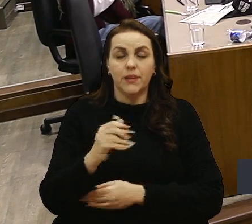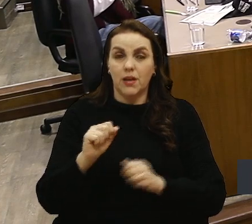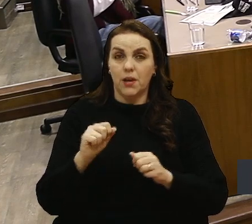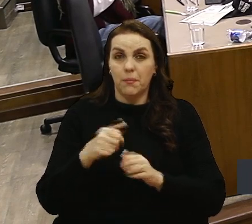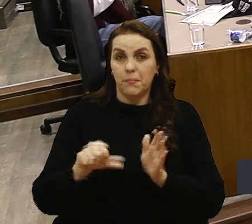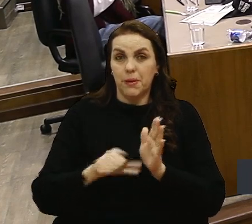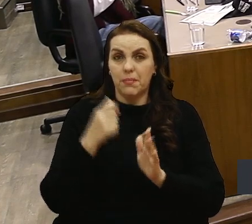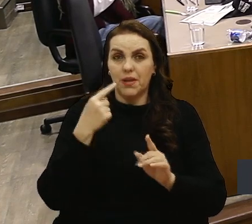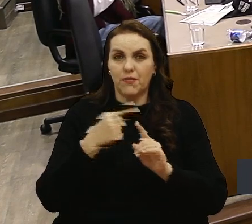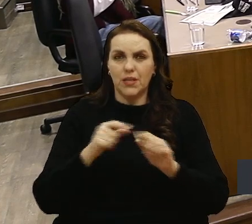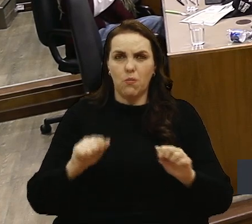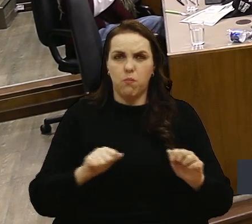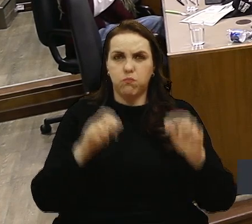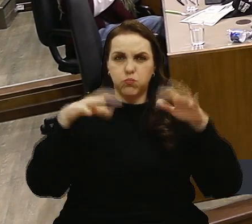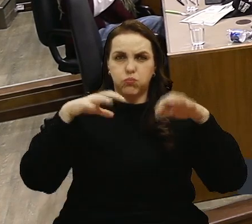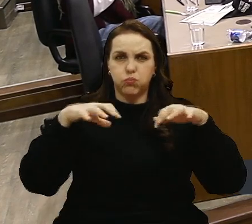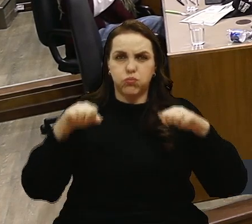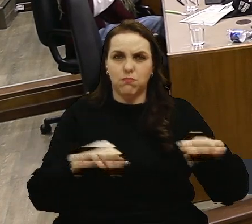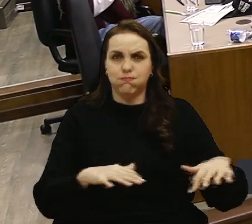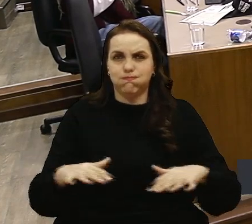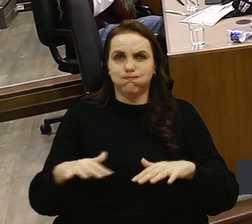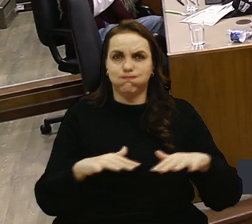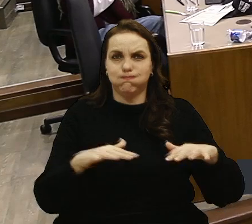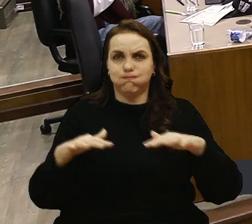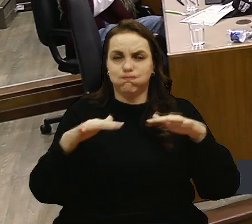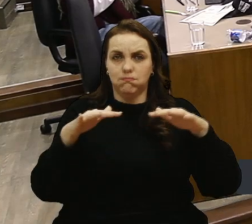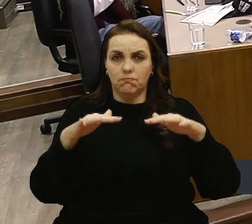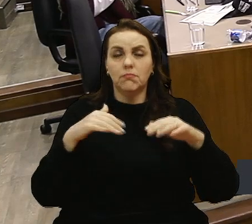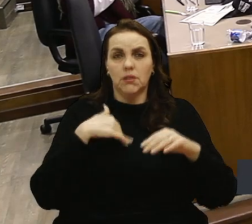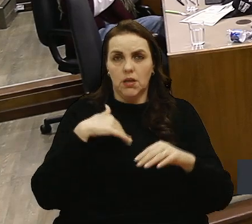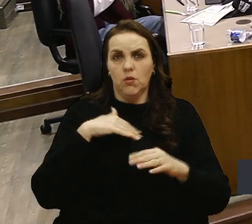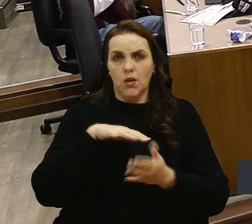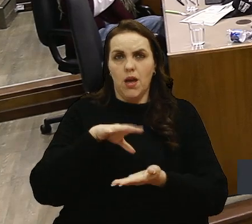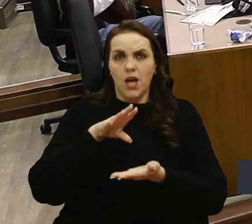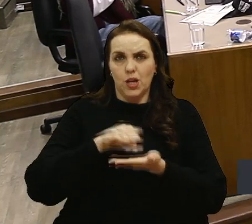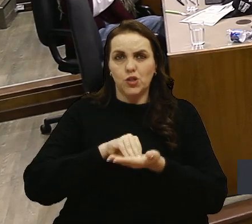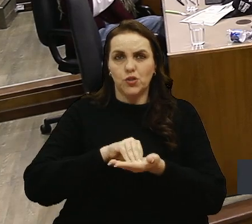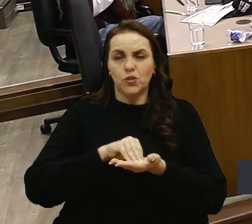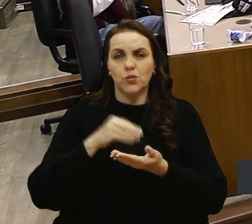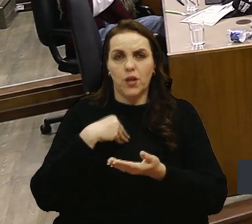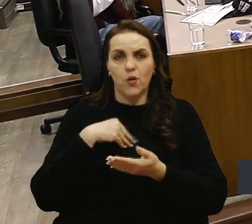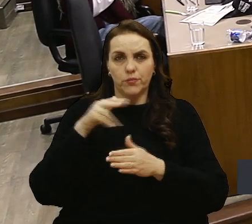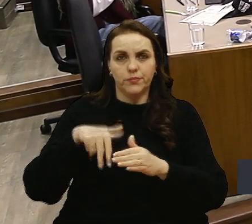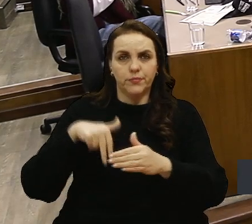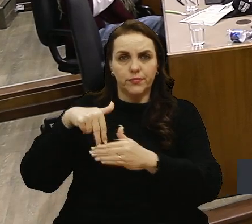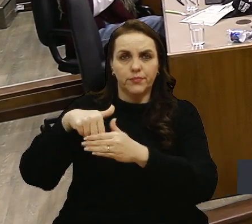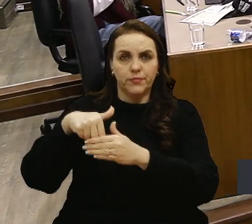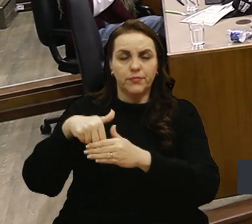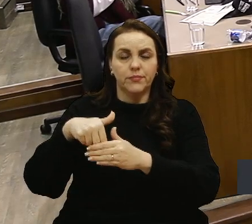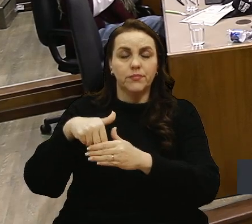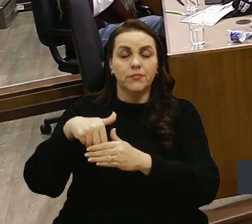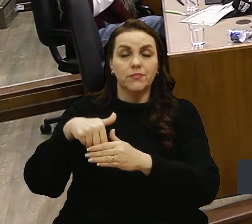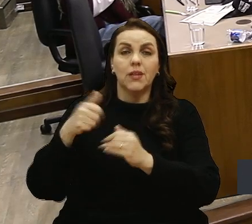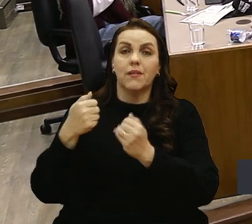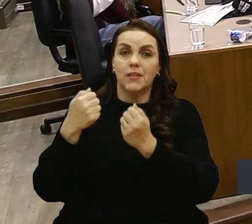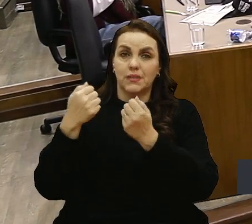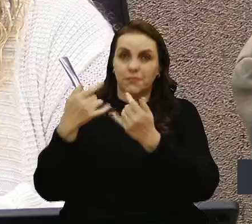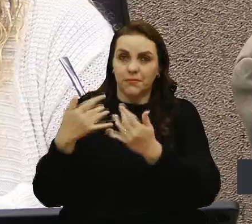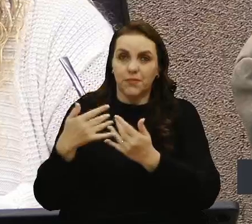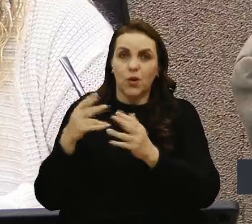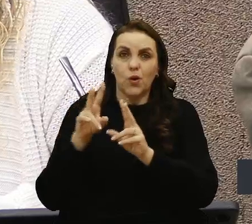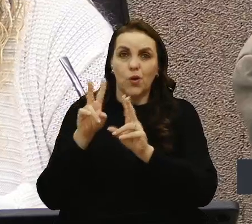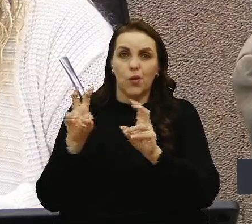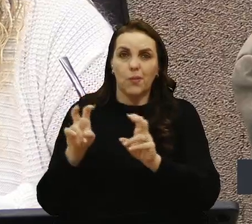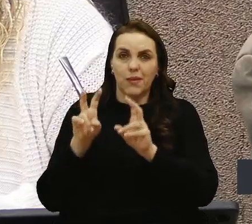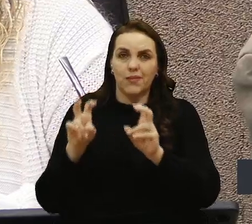enchente, eu, inclusive está no registro dos anais, né, tive nessa tribuna justamente fazendo um comentário sobre